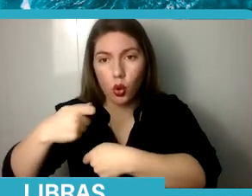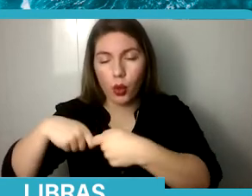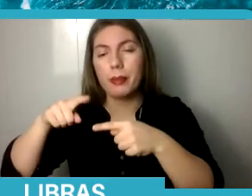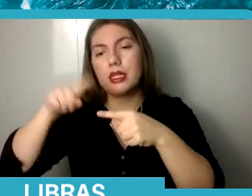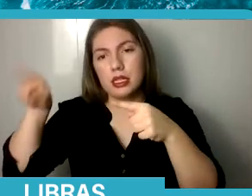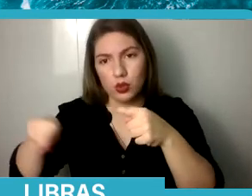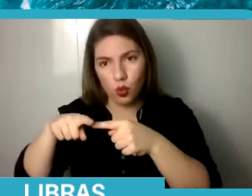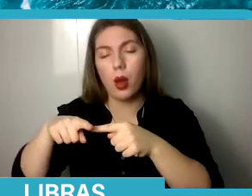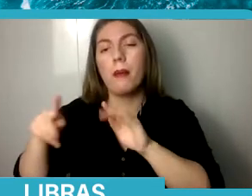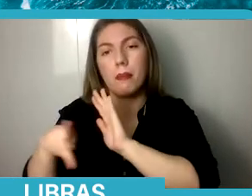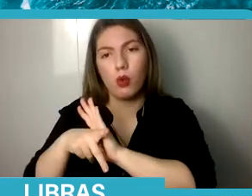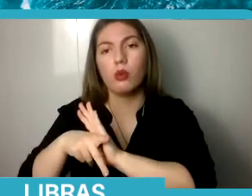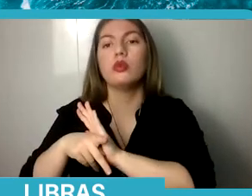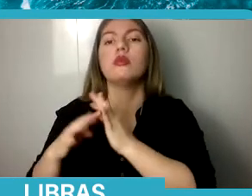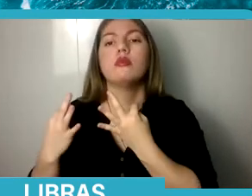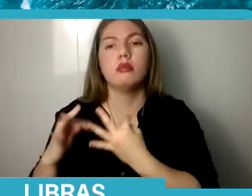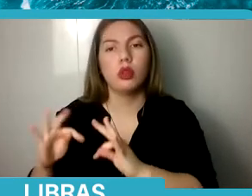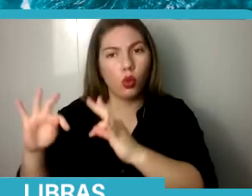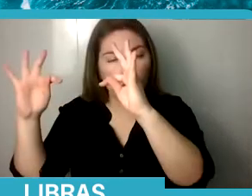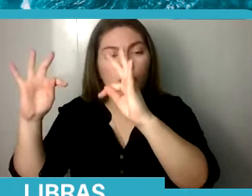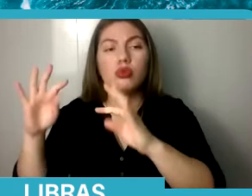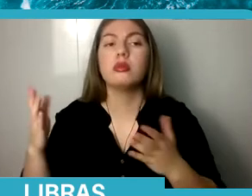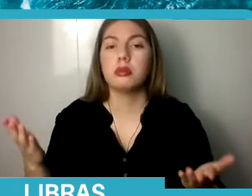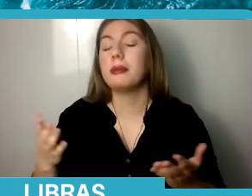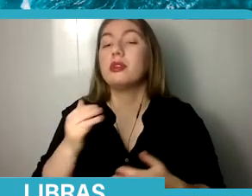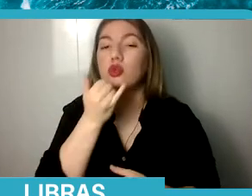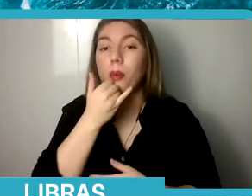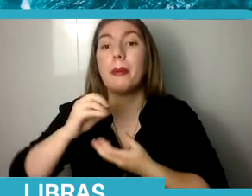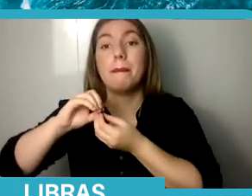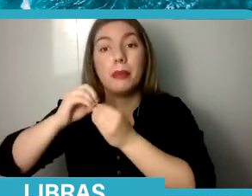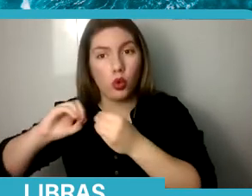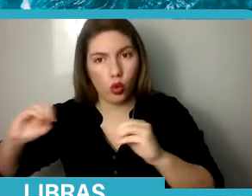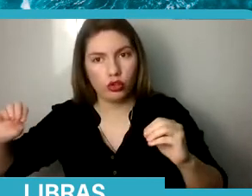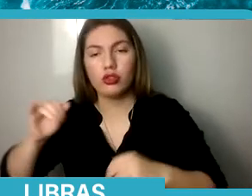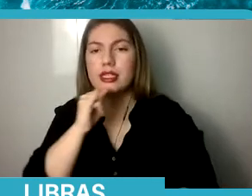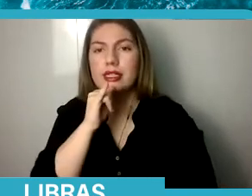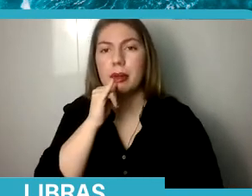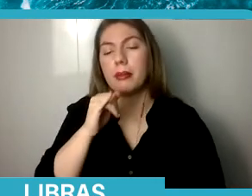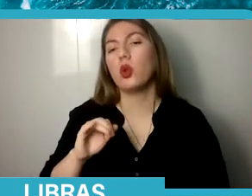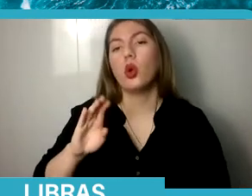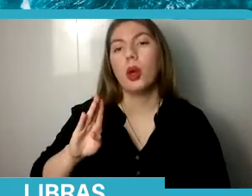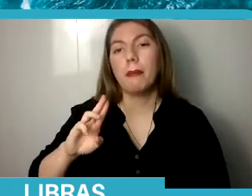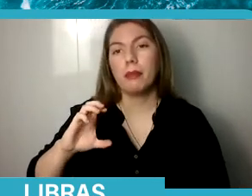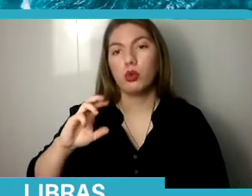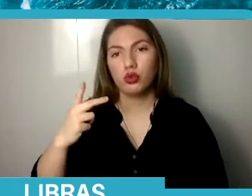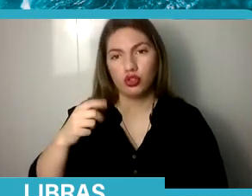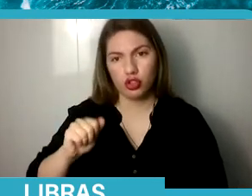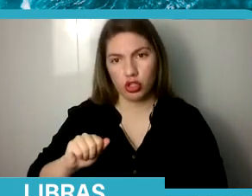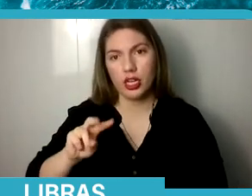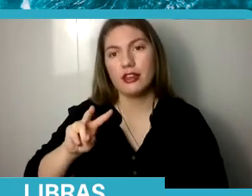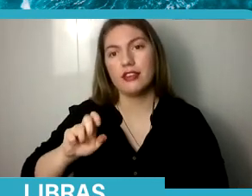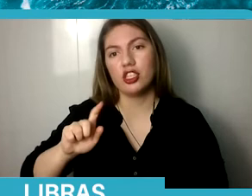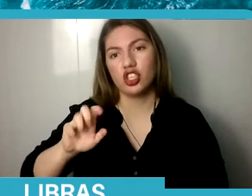gente tem produtos que respeitam esse ciclo biológico que tipo a bucha vegetal que é um fruto e aí ela